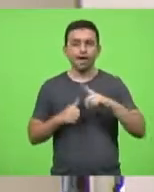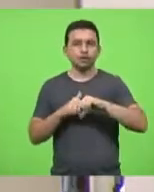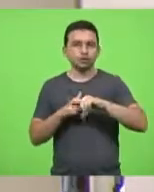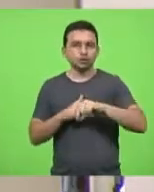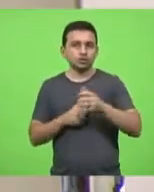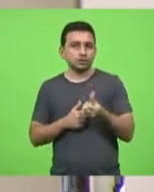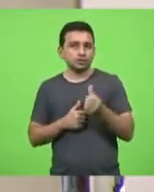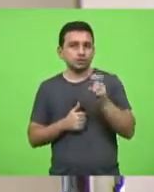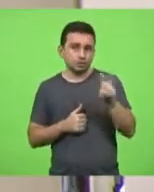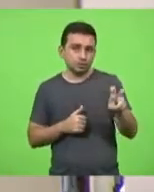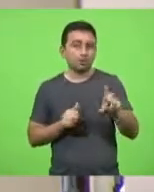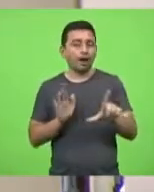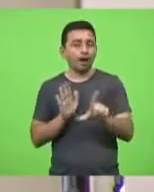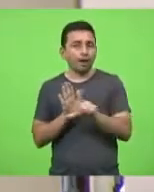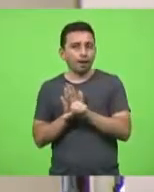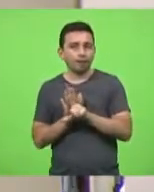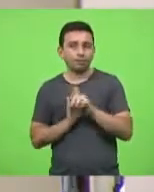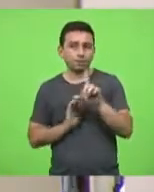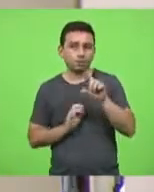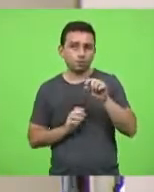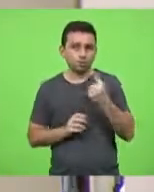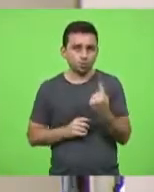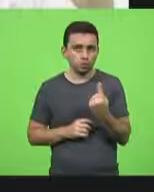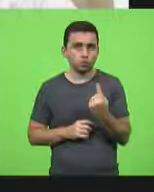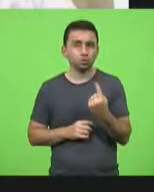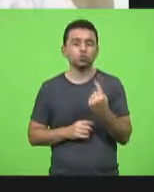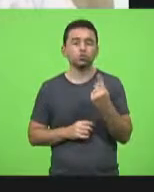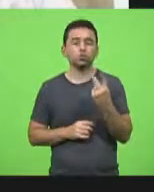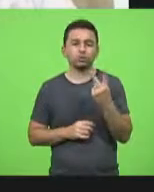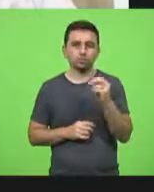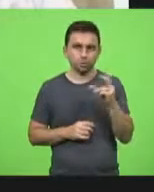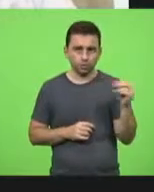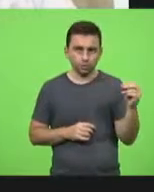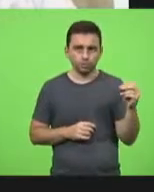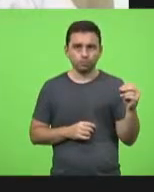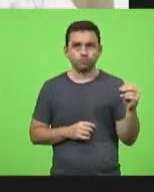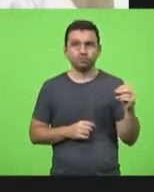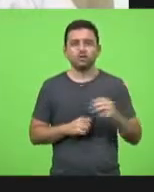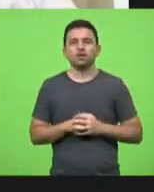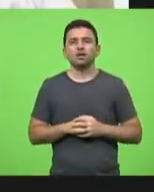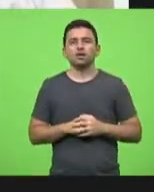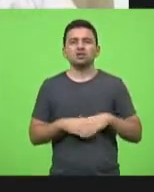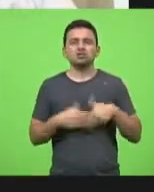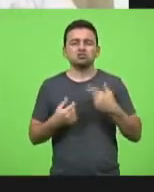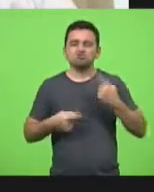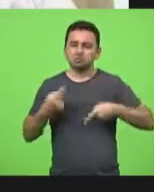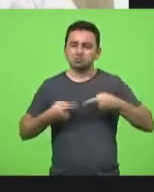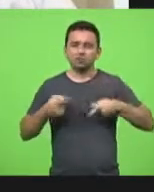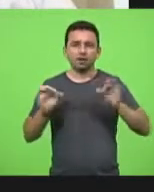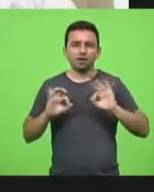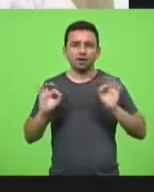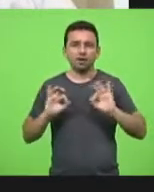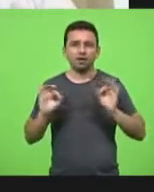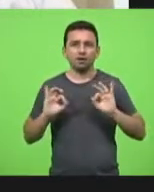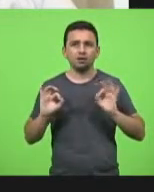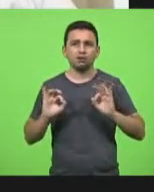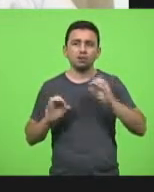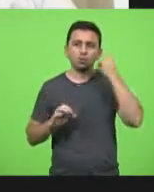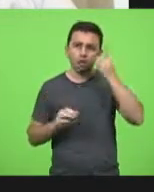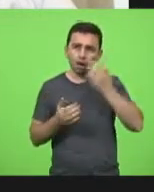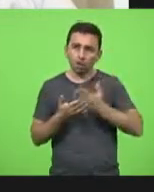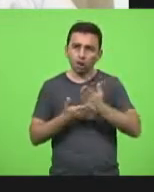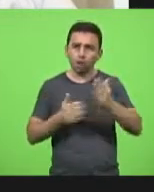Complementar 101 de 2000. Em discussão. Não havendo quem queira discutir, em votação. Deputados que aprovam, permaneçam como se